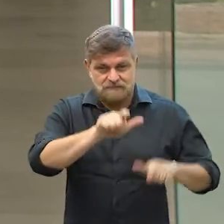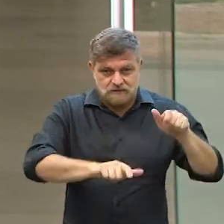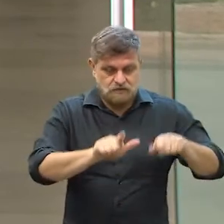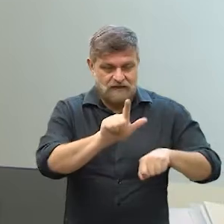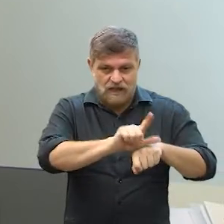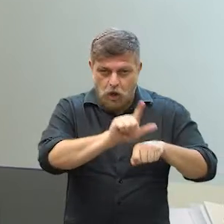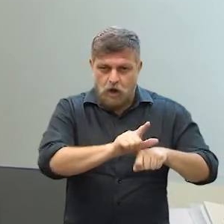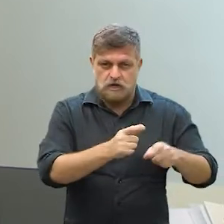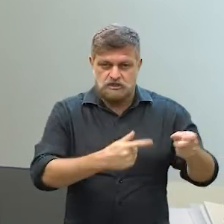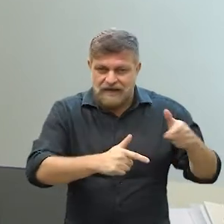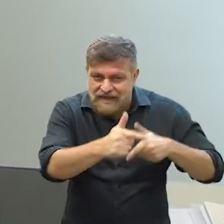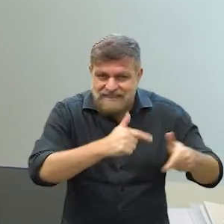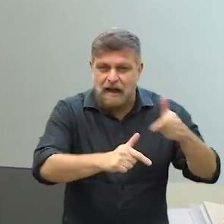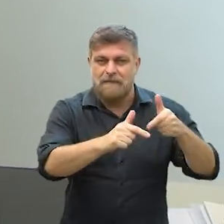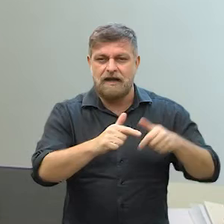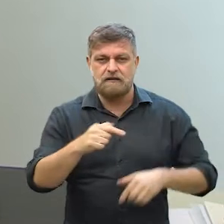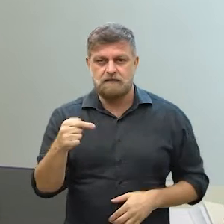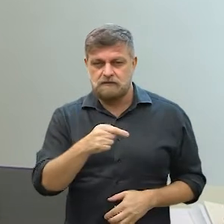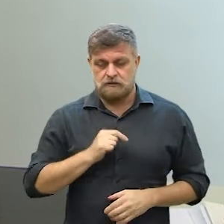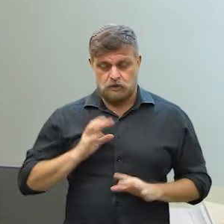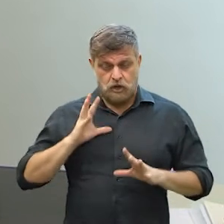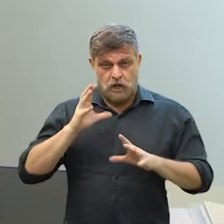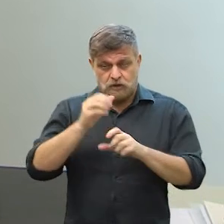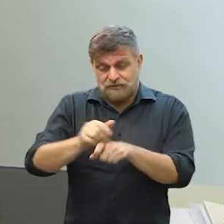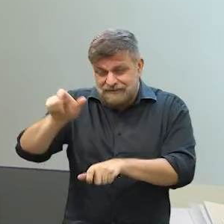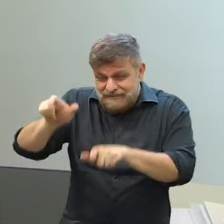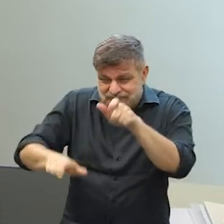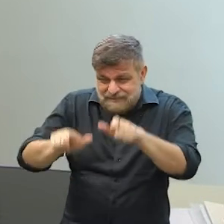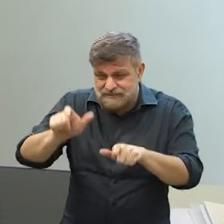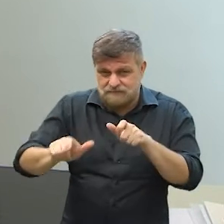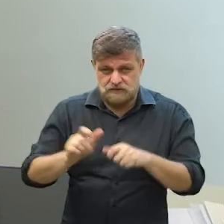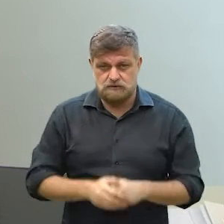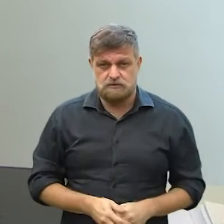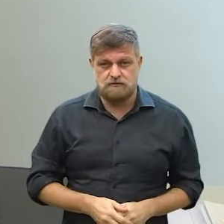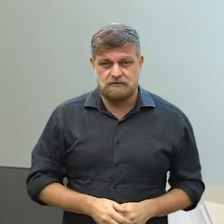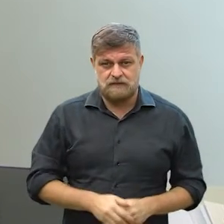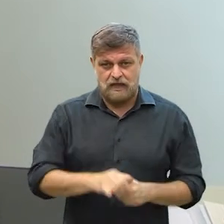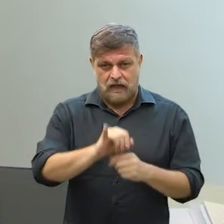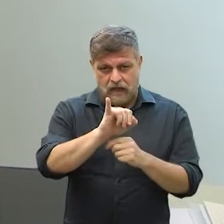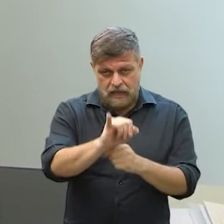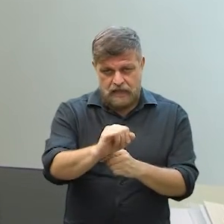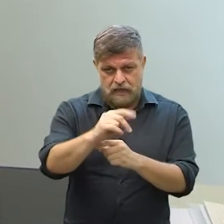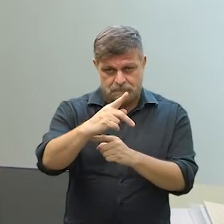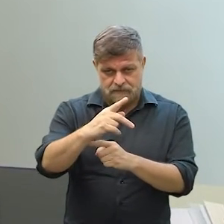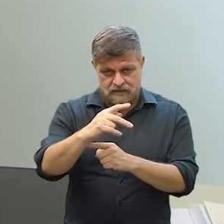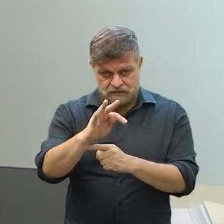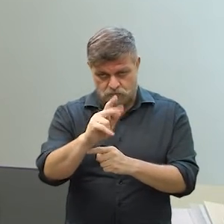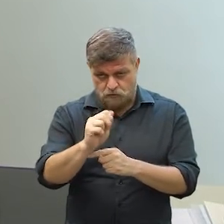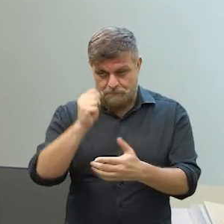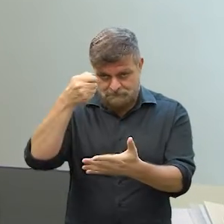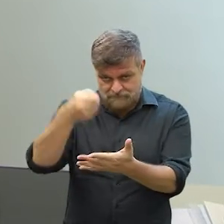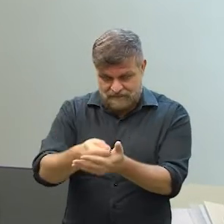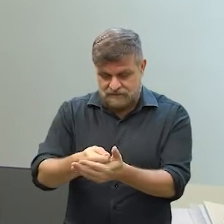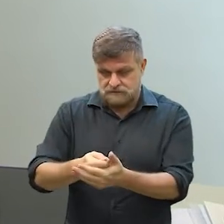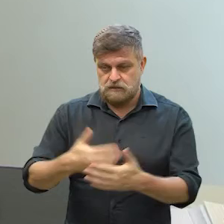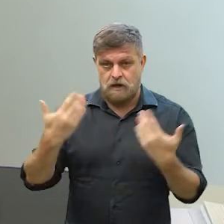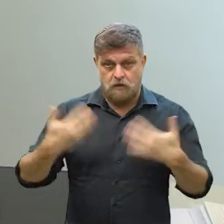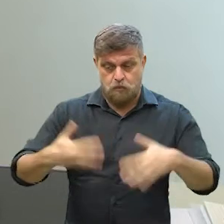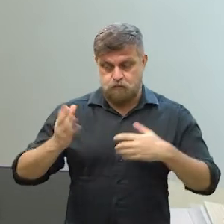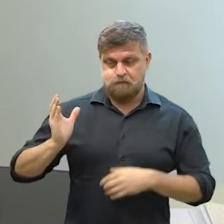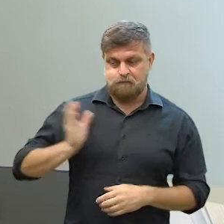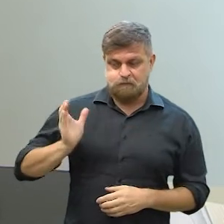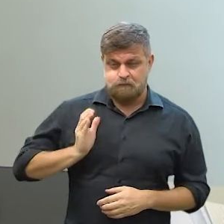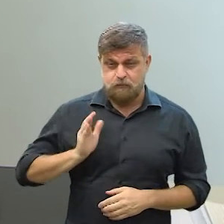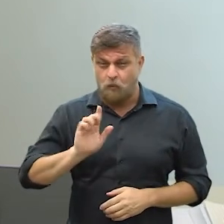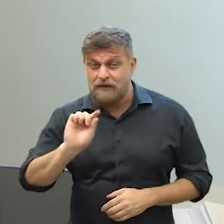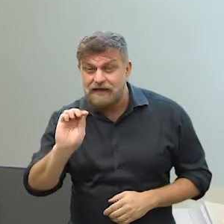residenciais normalmente que você tem esse todos os cidadão Os Campineiros pagassem arrecadação seria